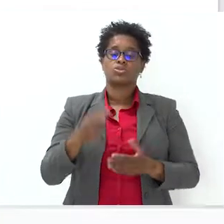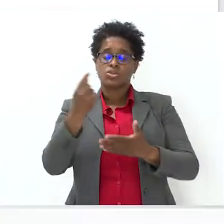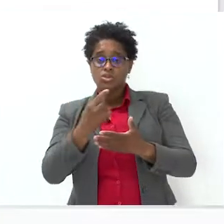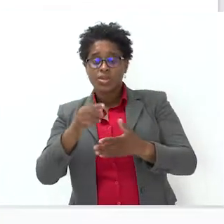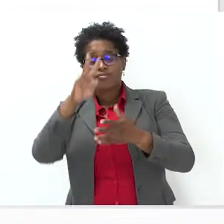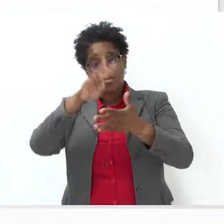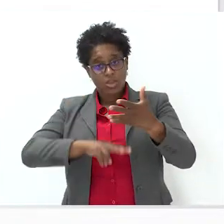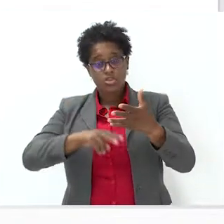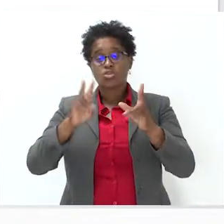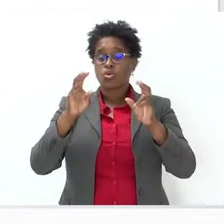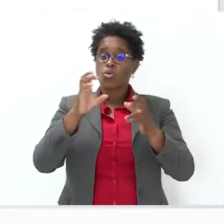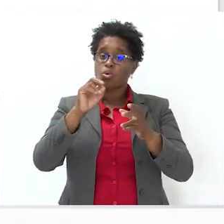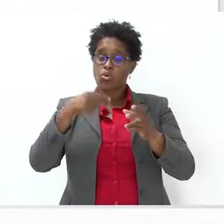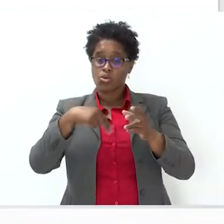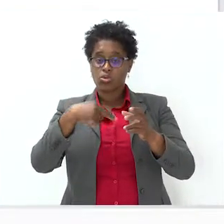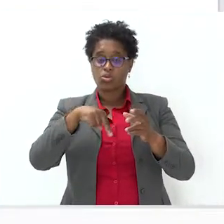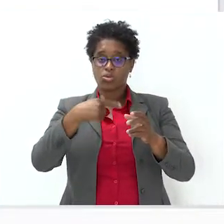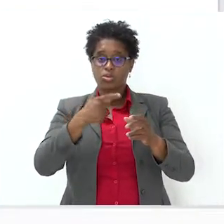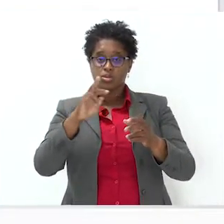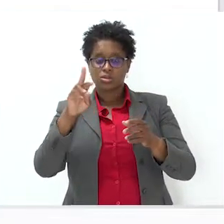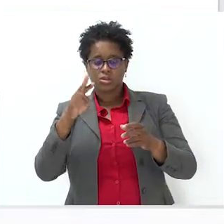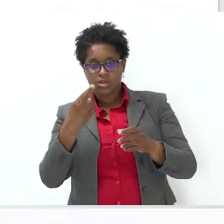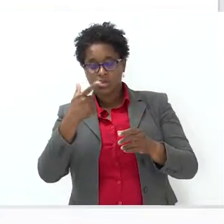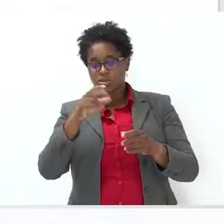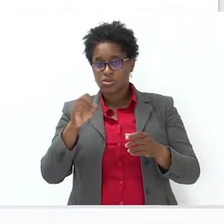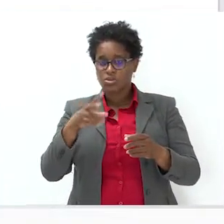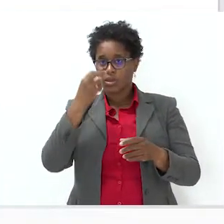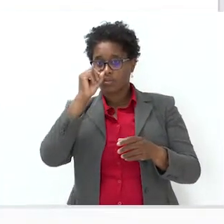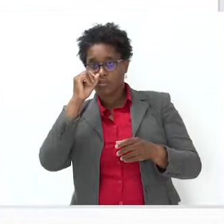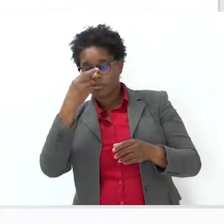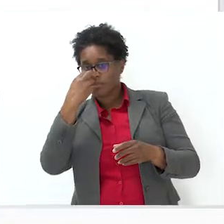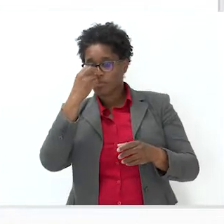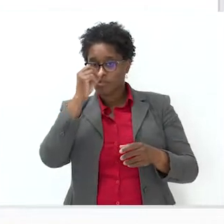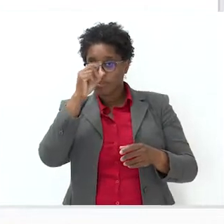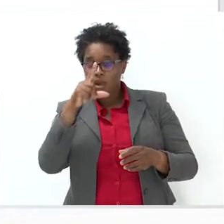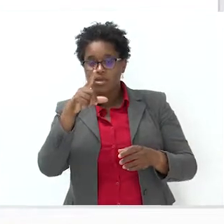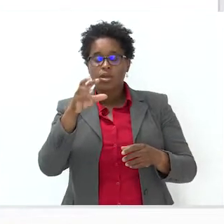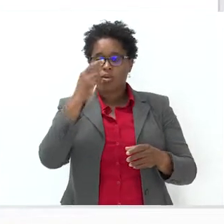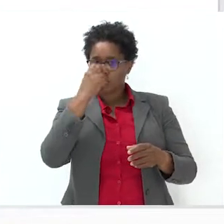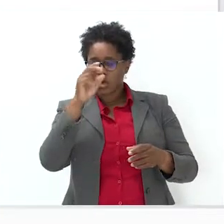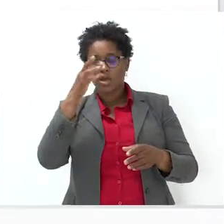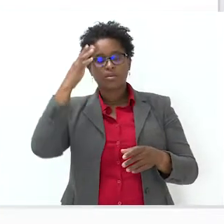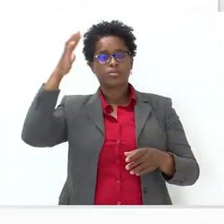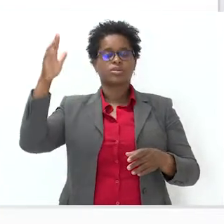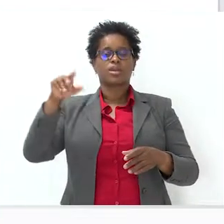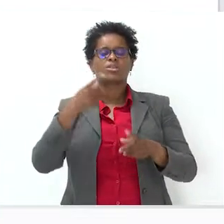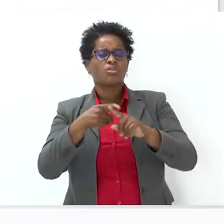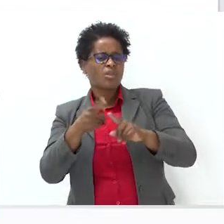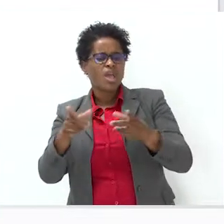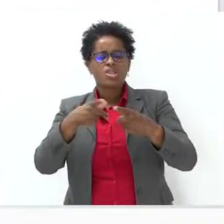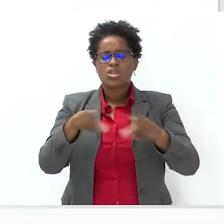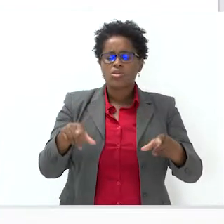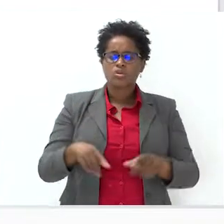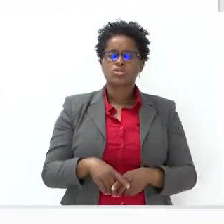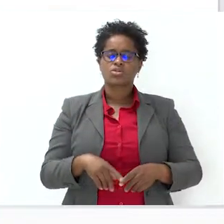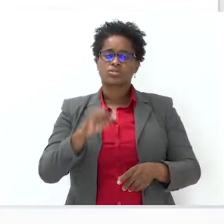e contextos que despertam a nossa curiosidade e imaginação. As diversidades de linguagens